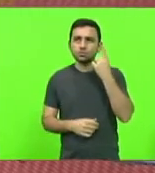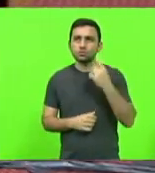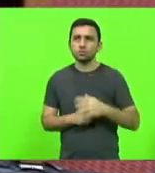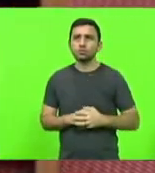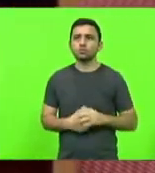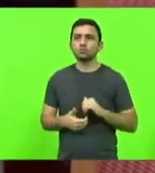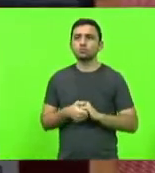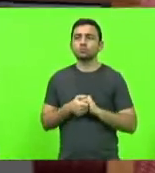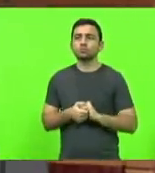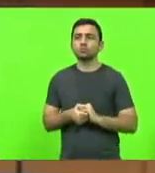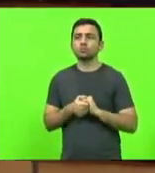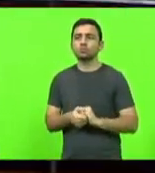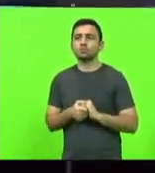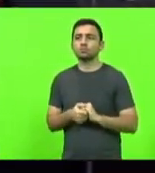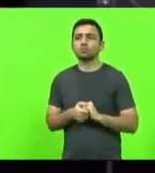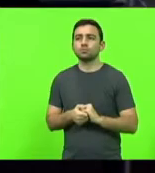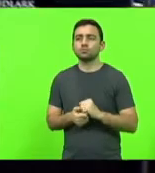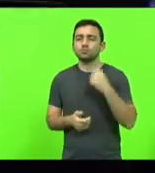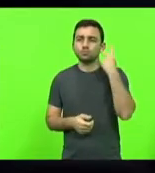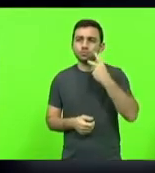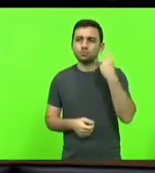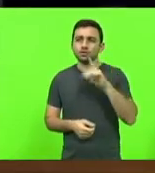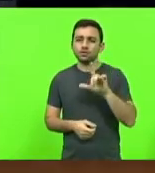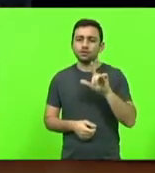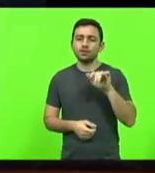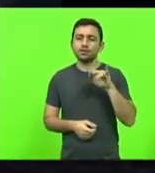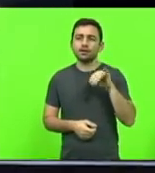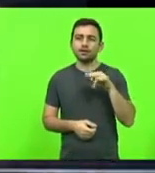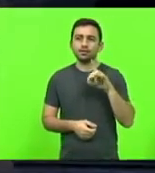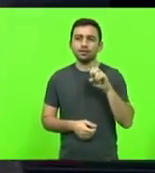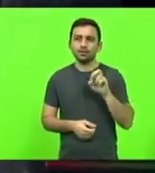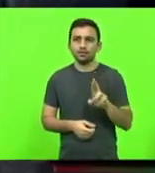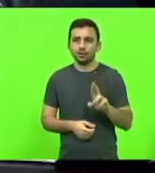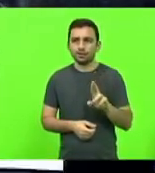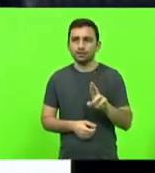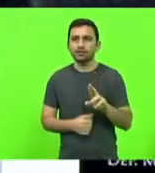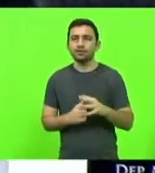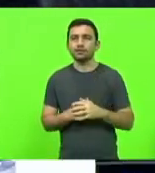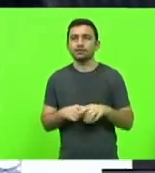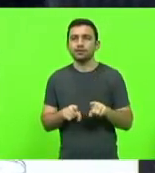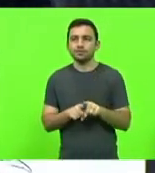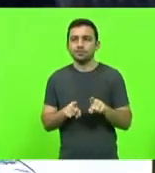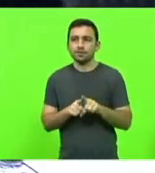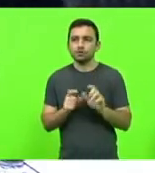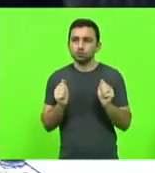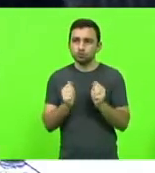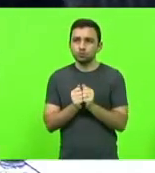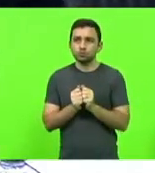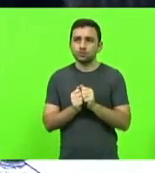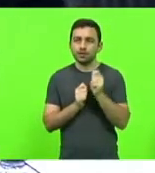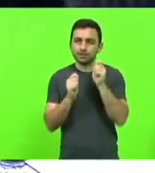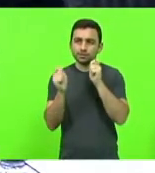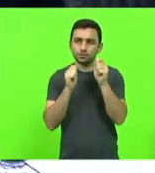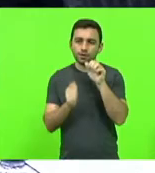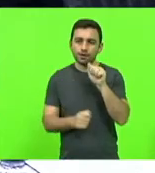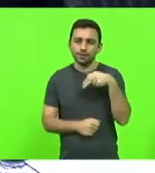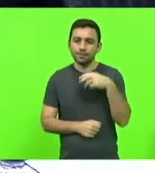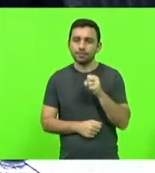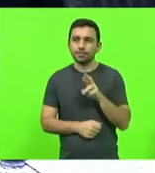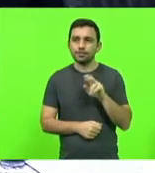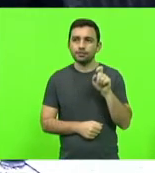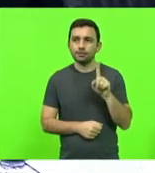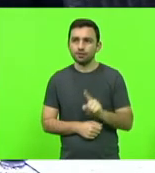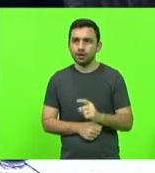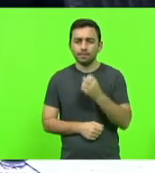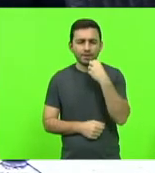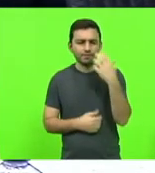Cumprimentar também o vereador Leander da Silva, seja bem-vindo, e o seu fiel escudeiro, o assessor André, sempre muito